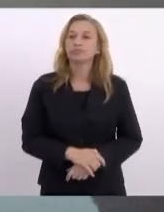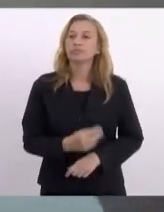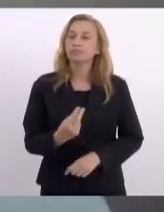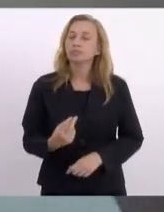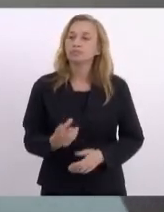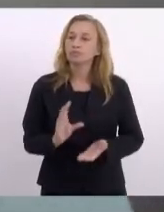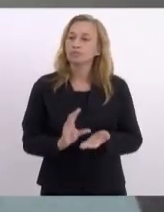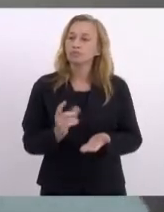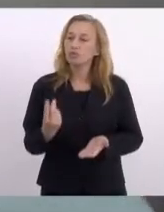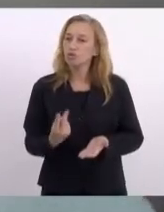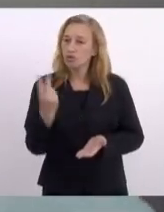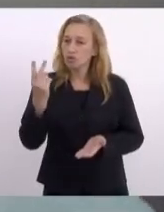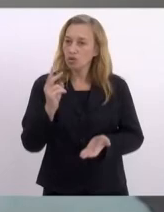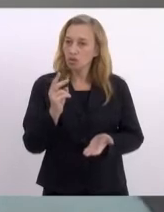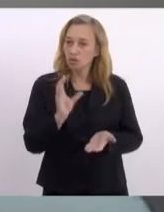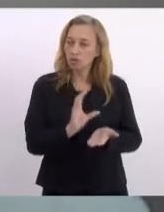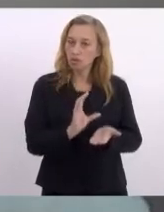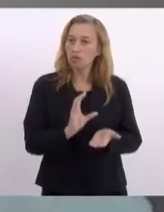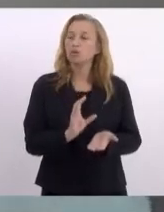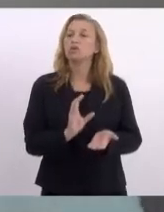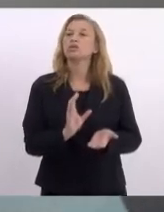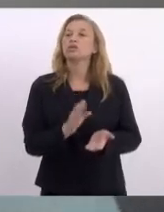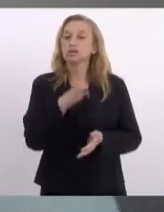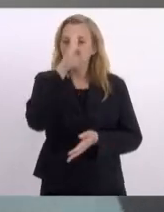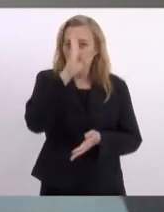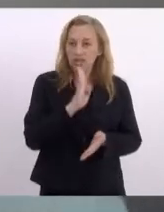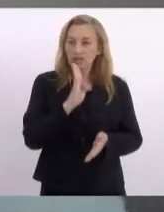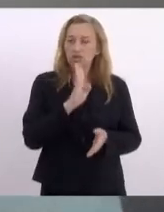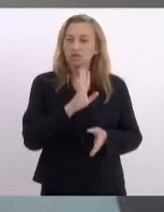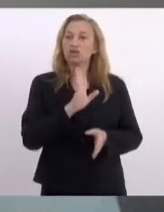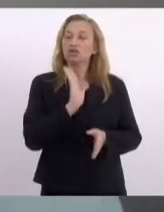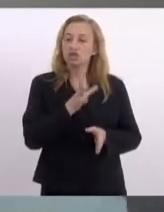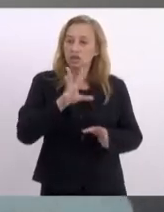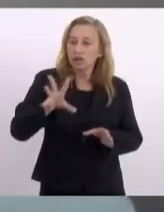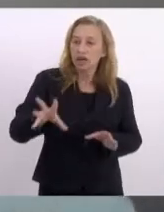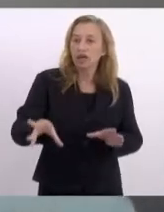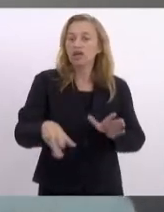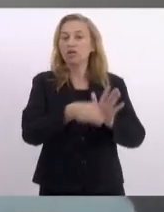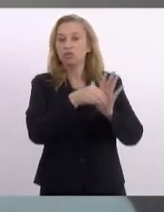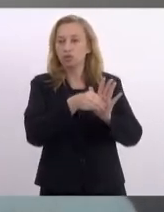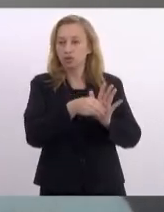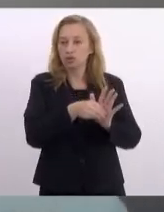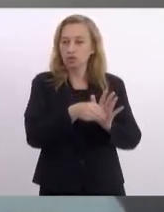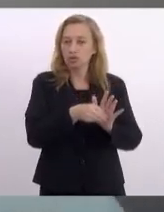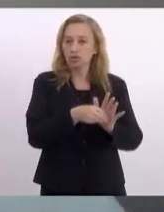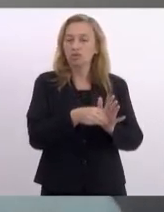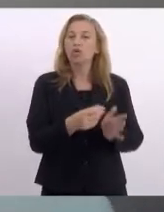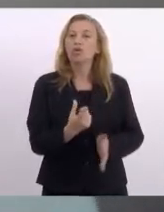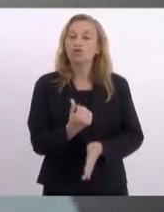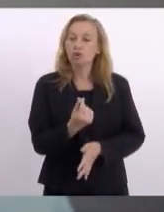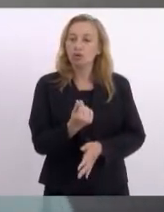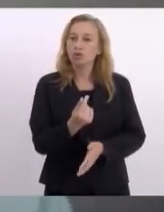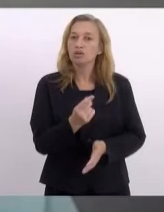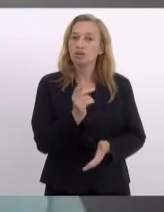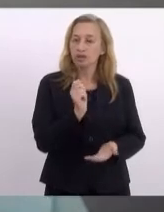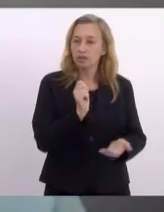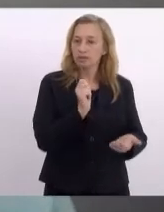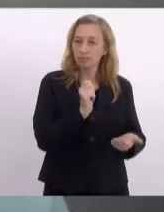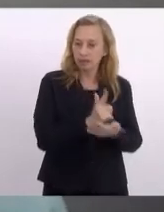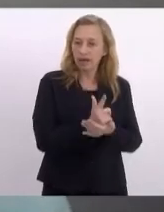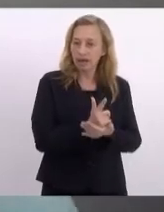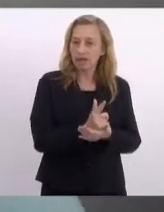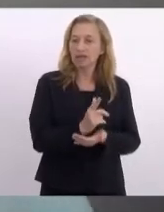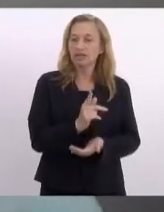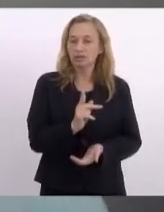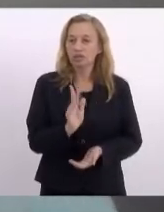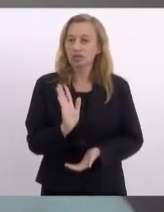da gratuidade já está embutido no valor da passagem, então a Salineira não recebe, nenhuma outra empresa recebe, porque já recebe através